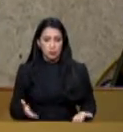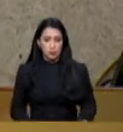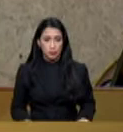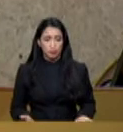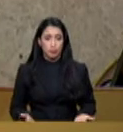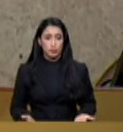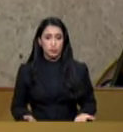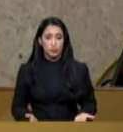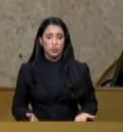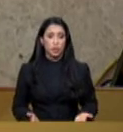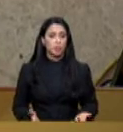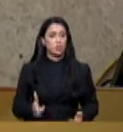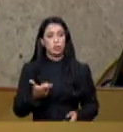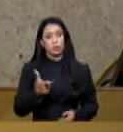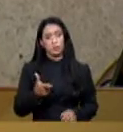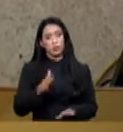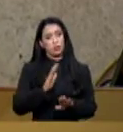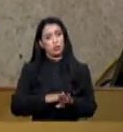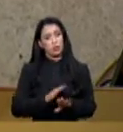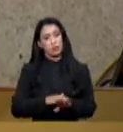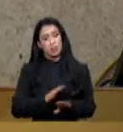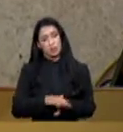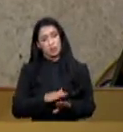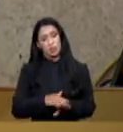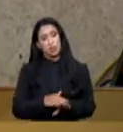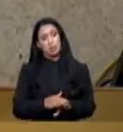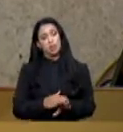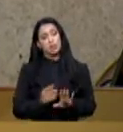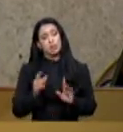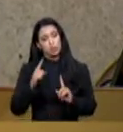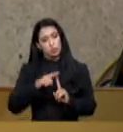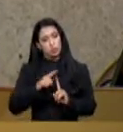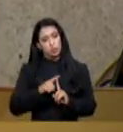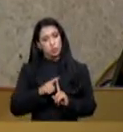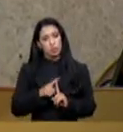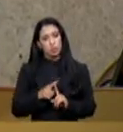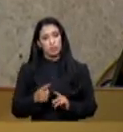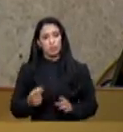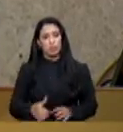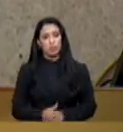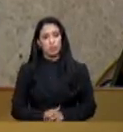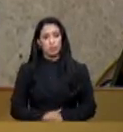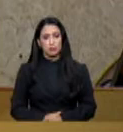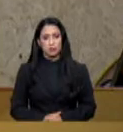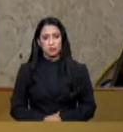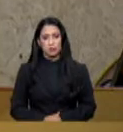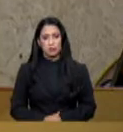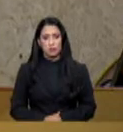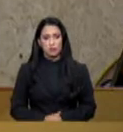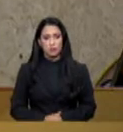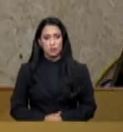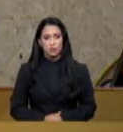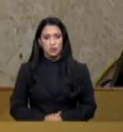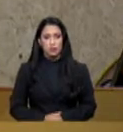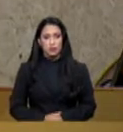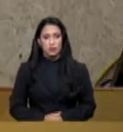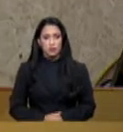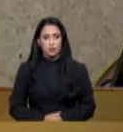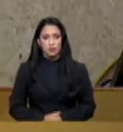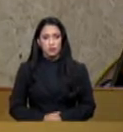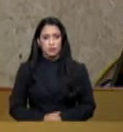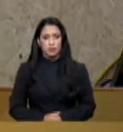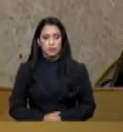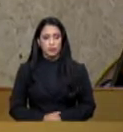de ineficiência daquele modelo. VEBS. Estou utilizando os inúmeros documentos que há nos